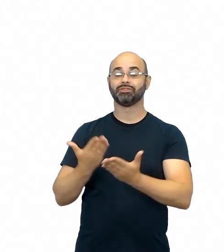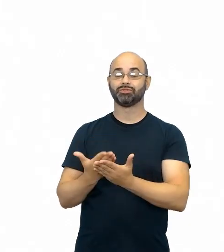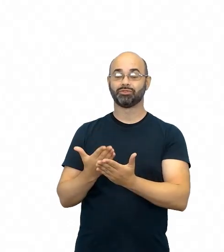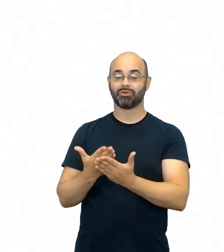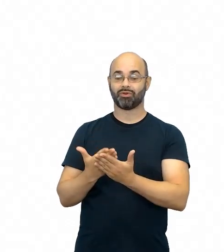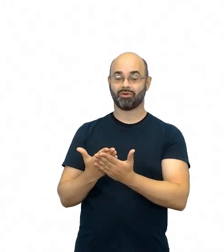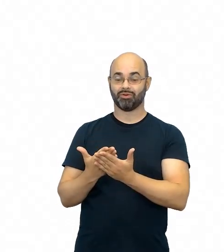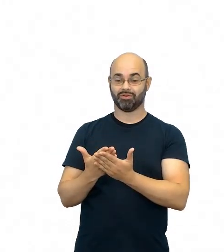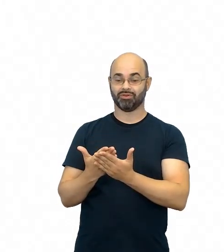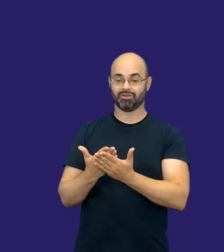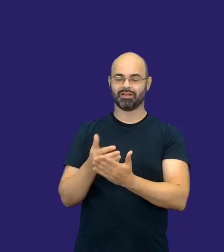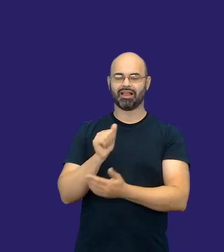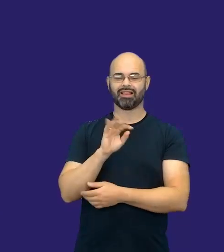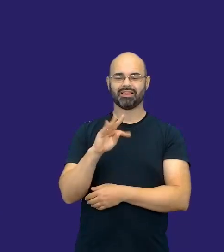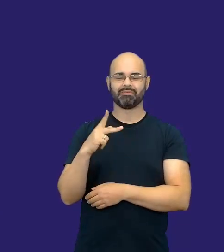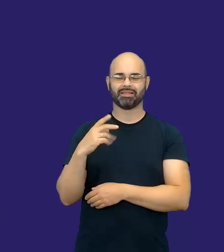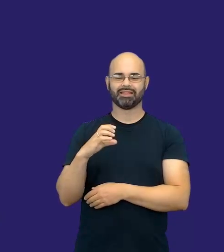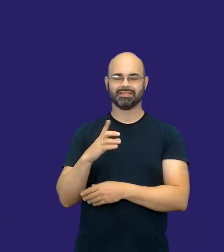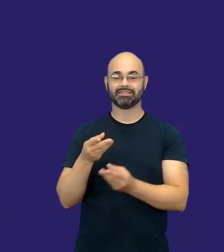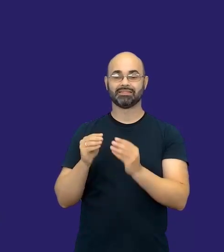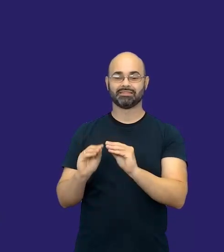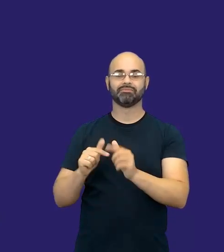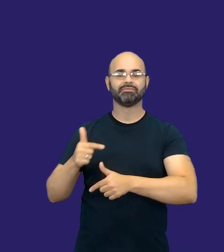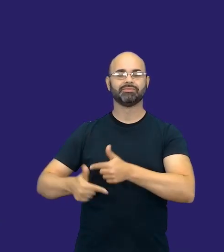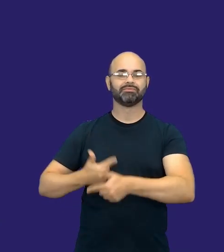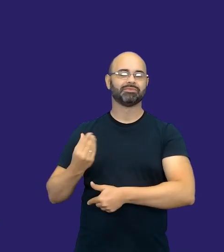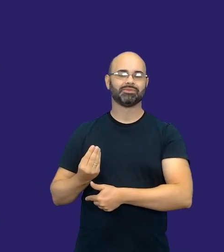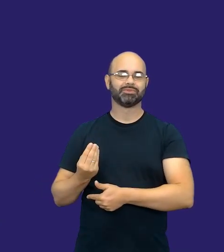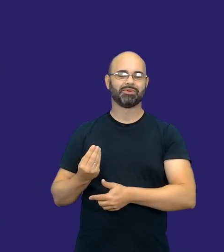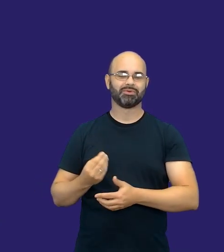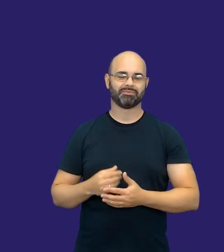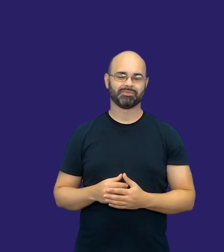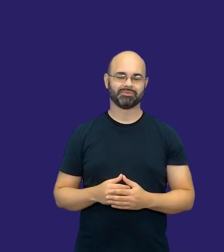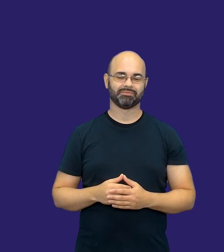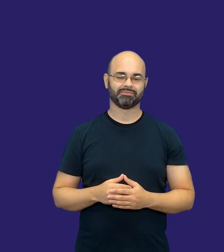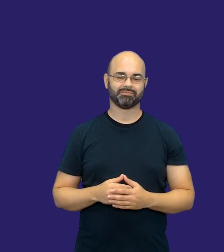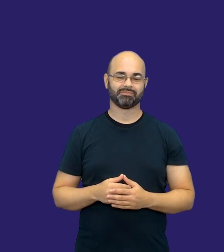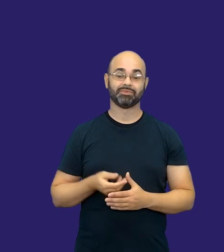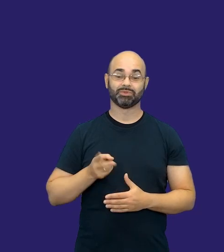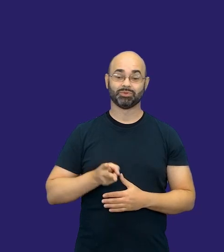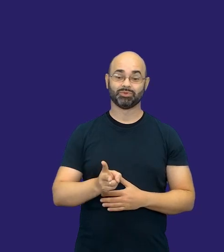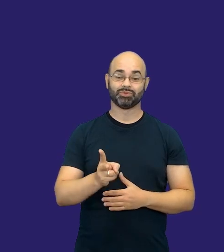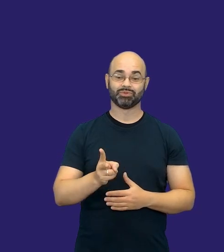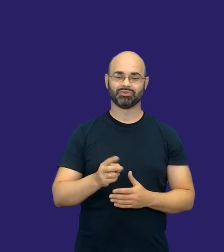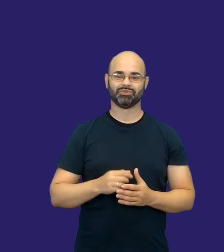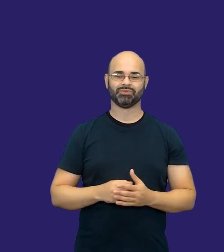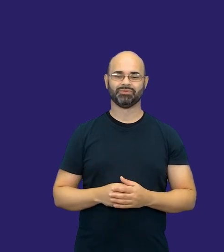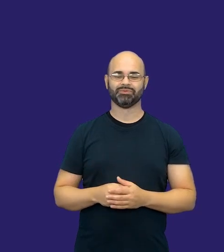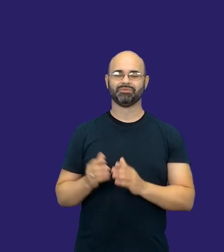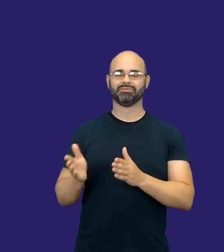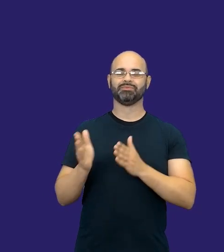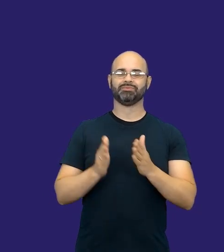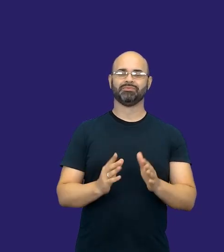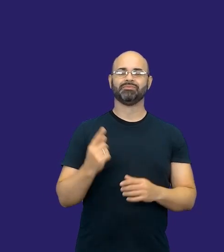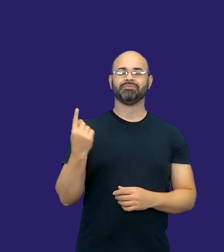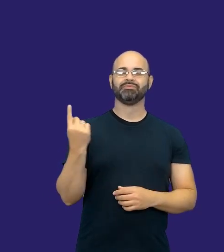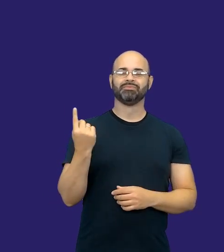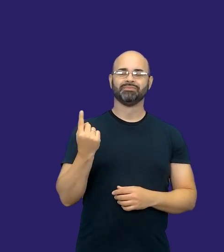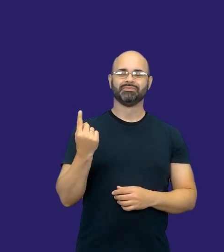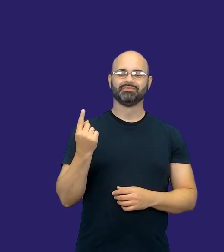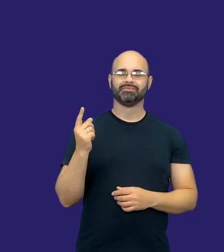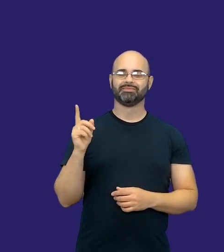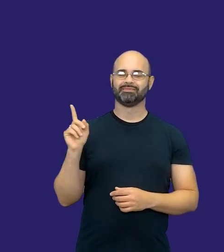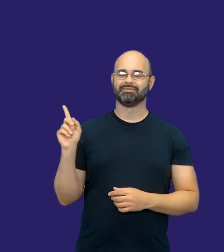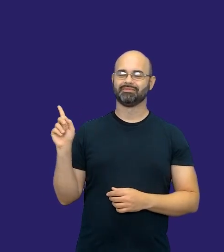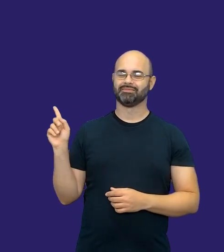TPC. Vamos em frente. Bem, dando início ao primeiro momento da nossa agenda, do nosso encontro,